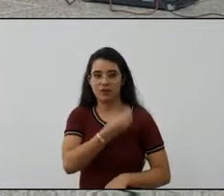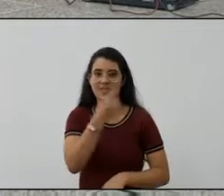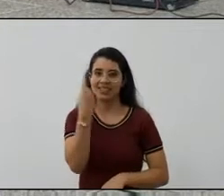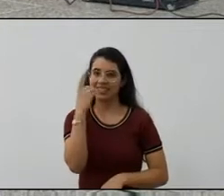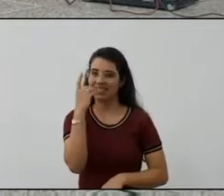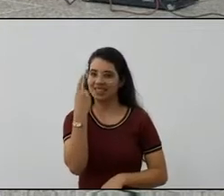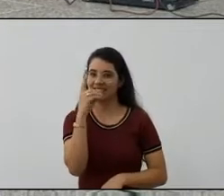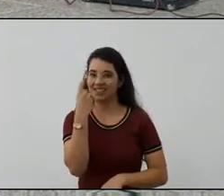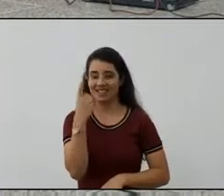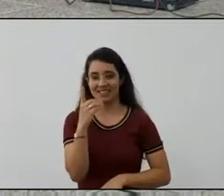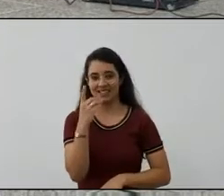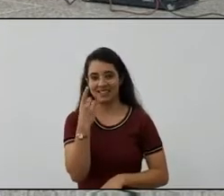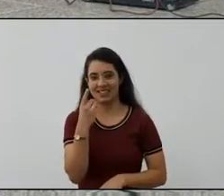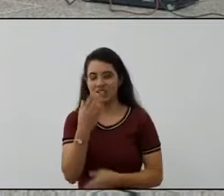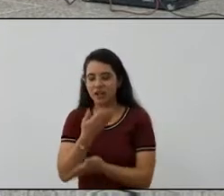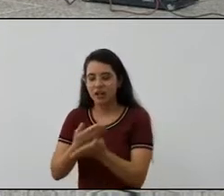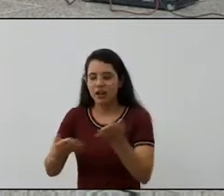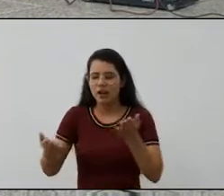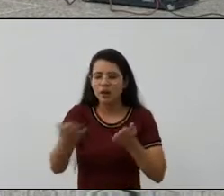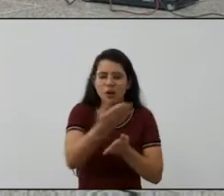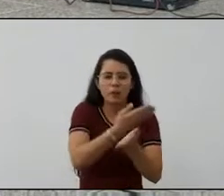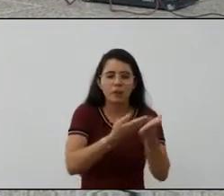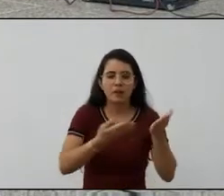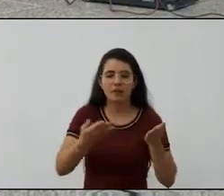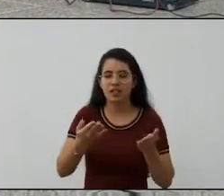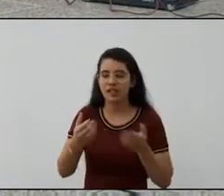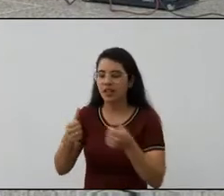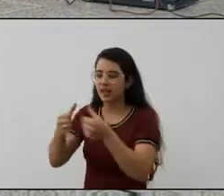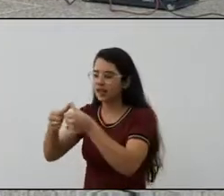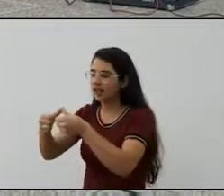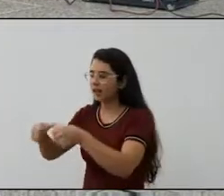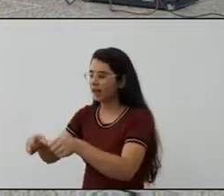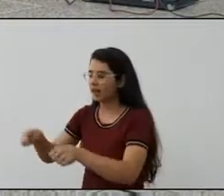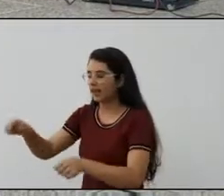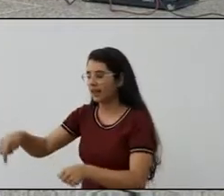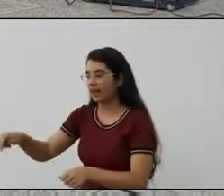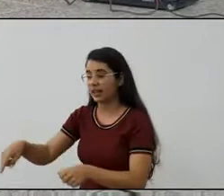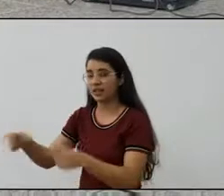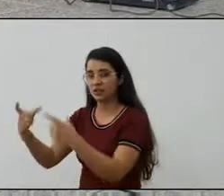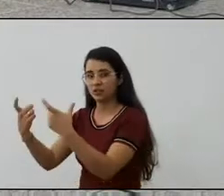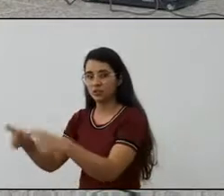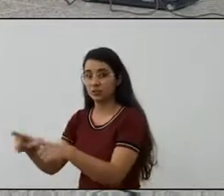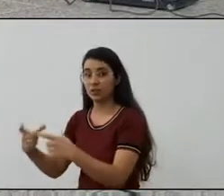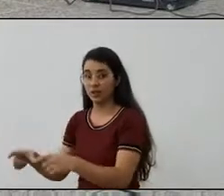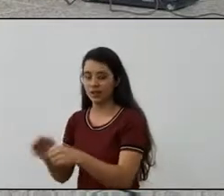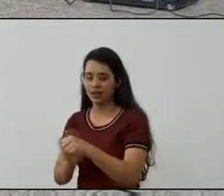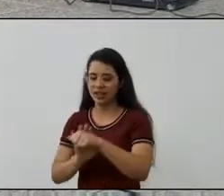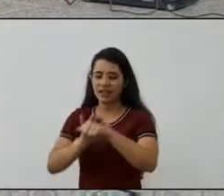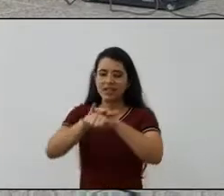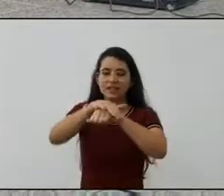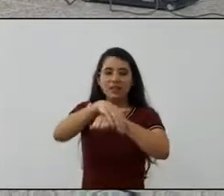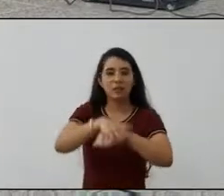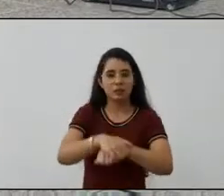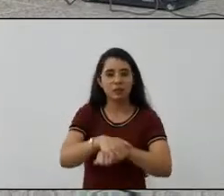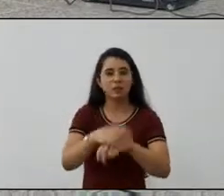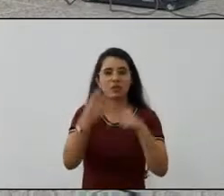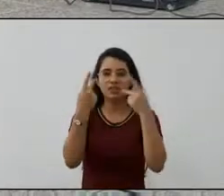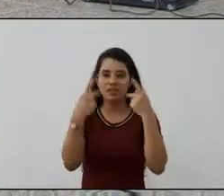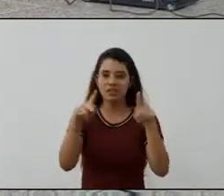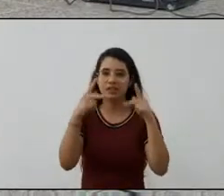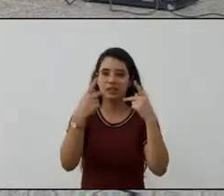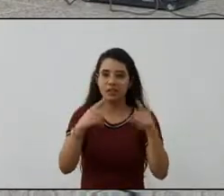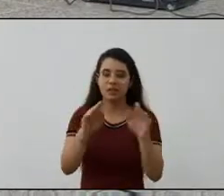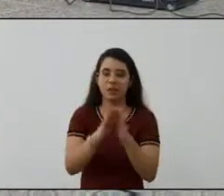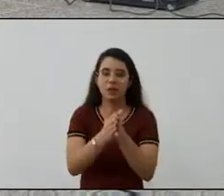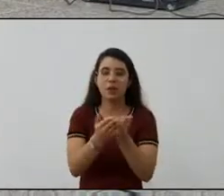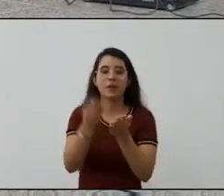em compartilhar conosco esse altar, para que nessa noite a gente pudesse ministrar para você uma palavra de Deus.